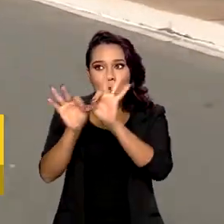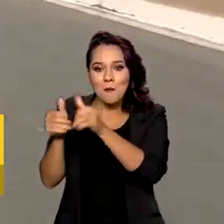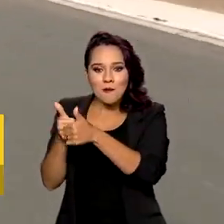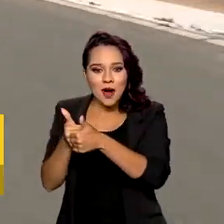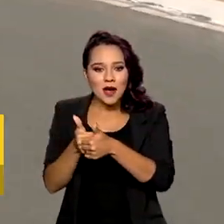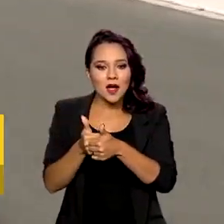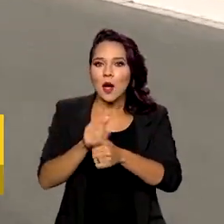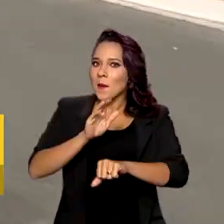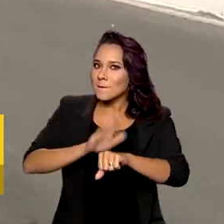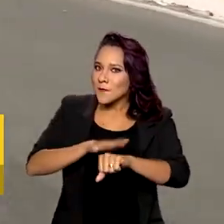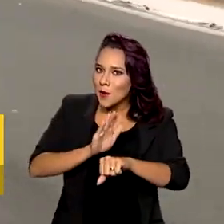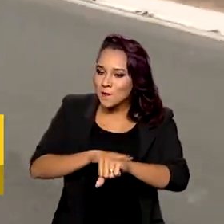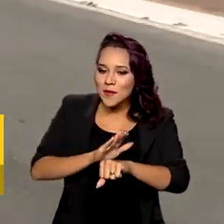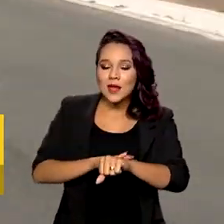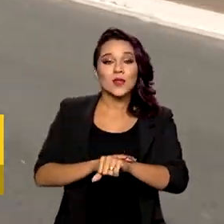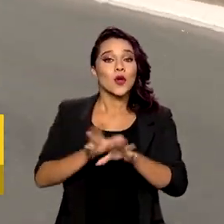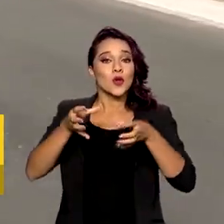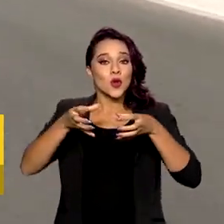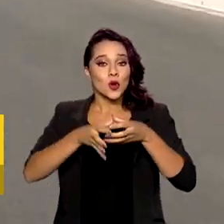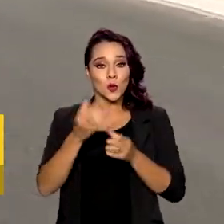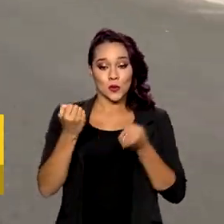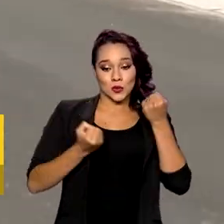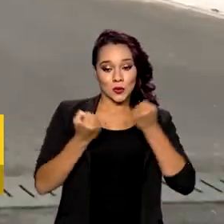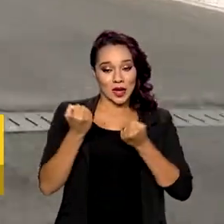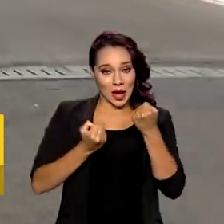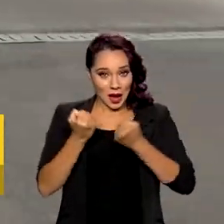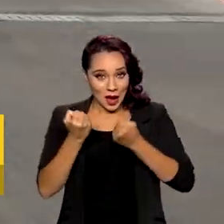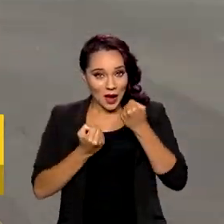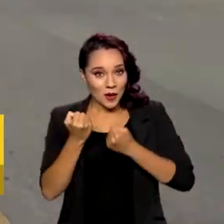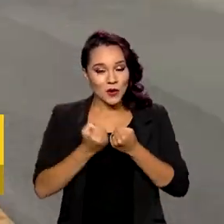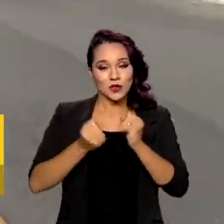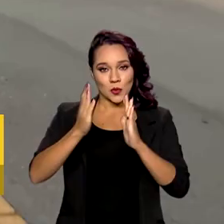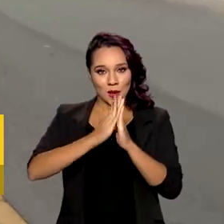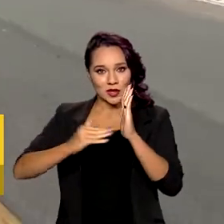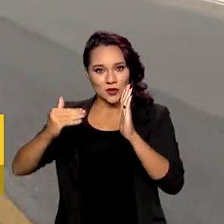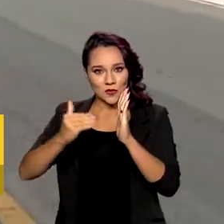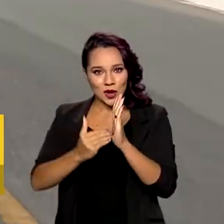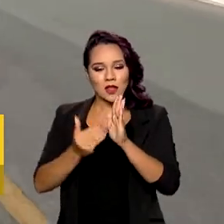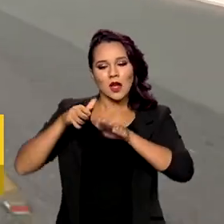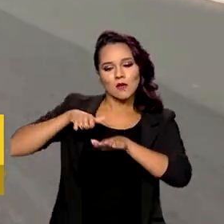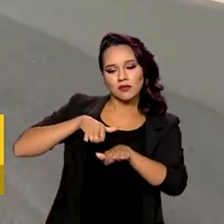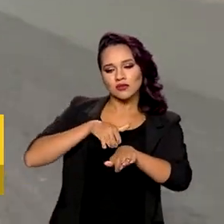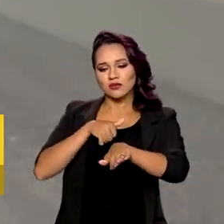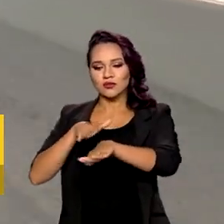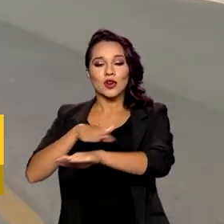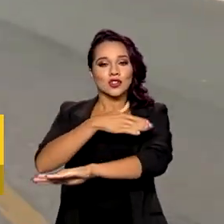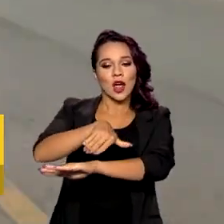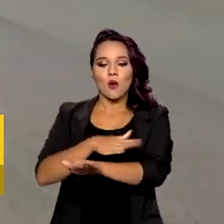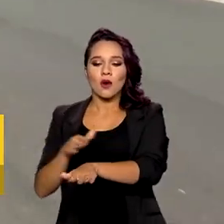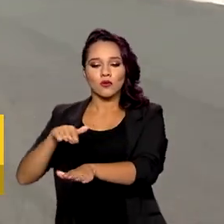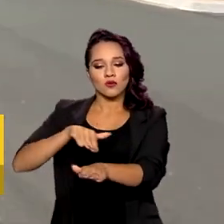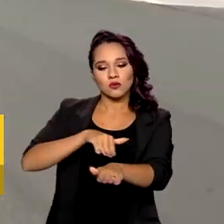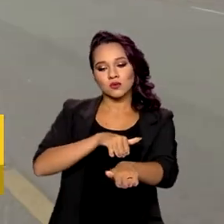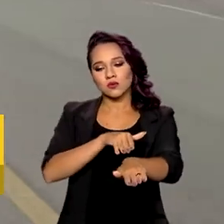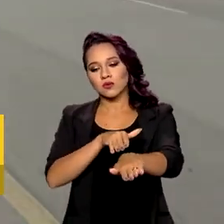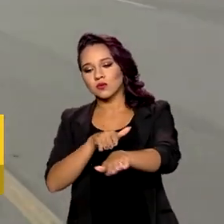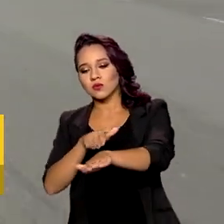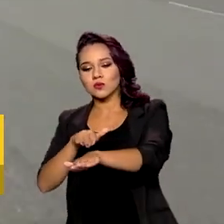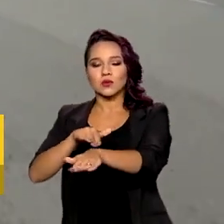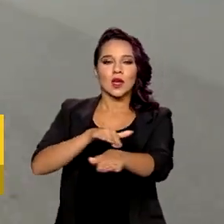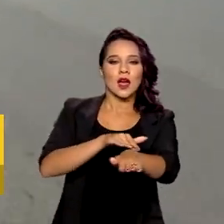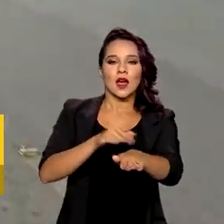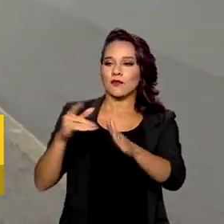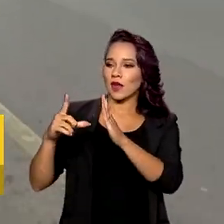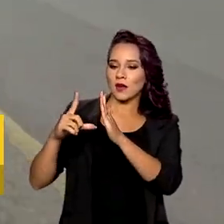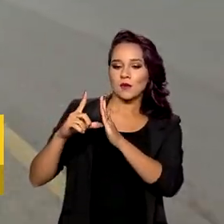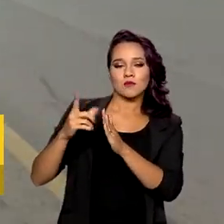exatamente o momento. Esse é o momento que a comitiva sai ali do Palácio da Alvorada, já toma aqui a rua, vai passar ali pelo Palácio